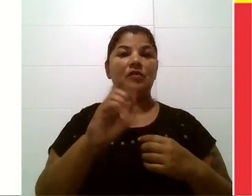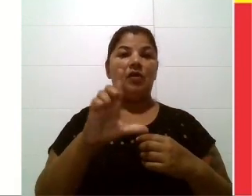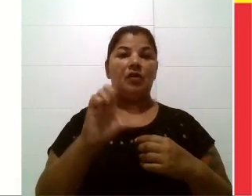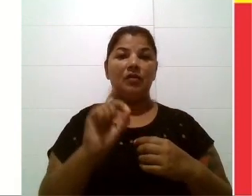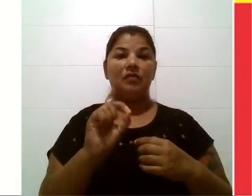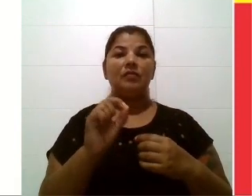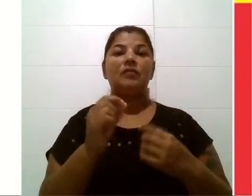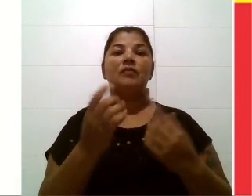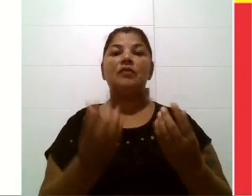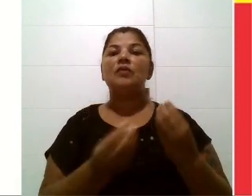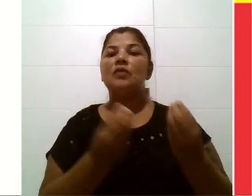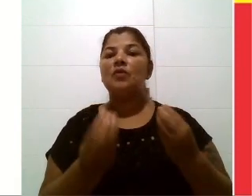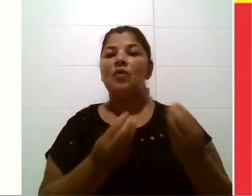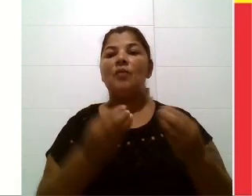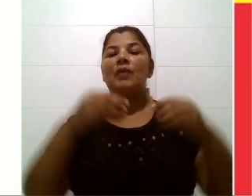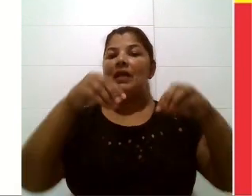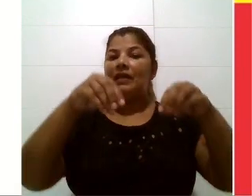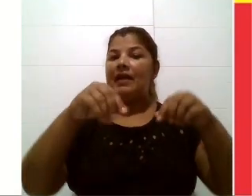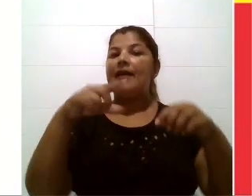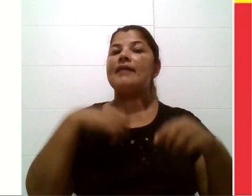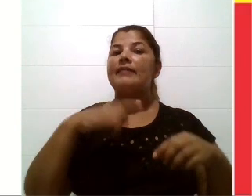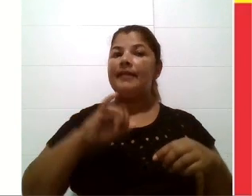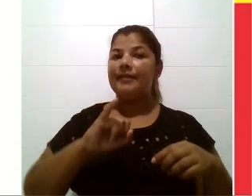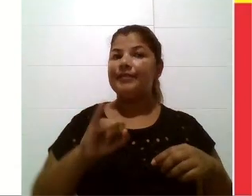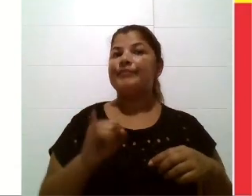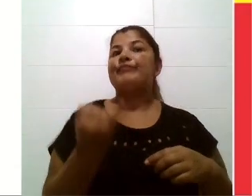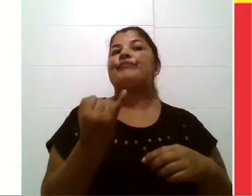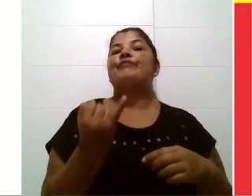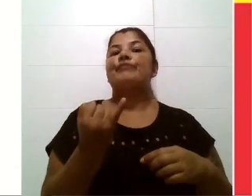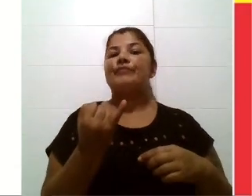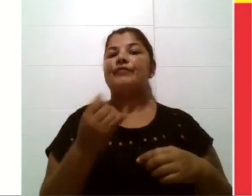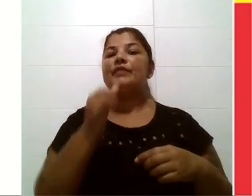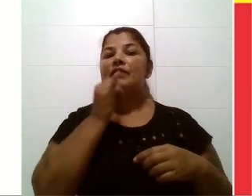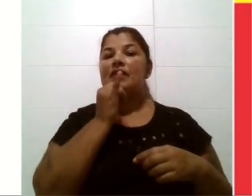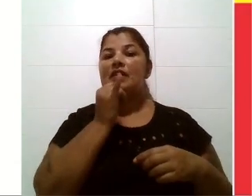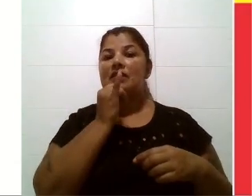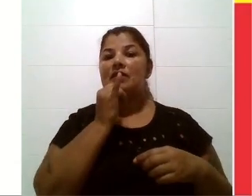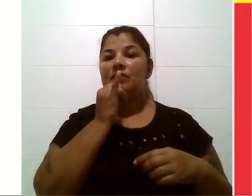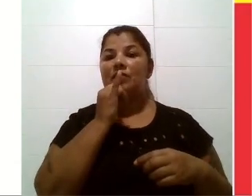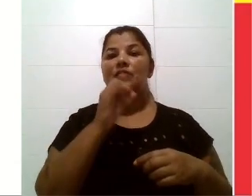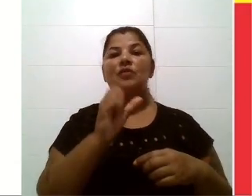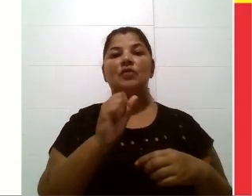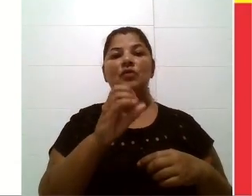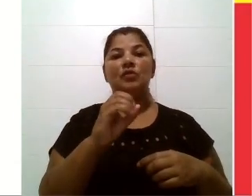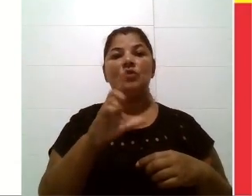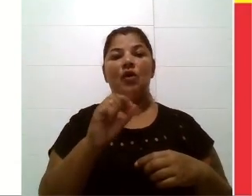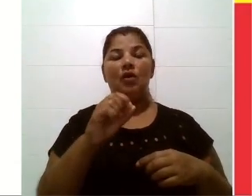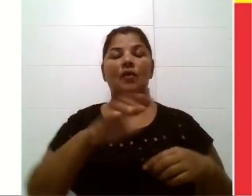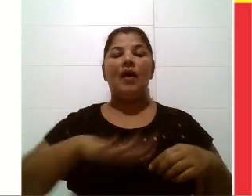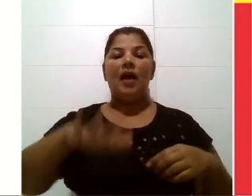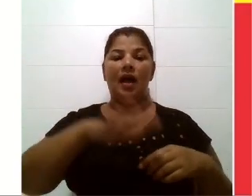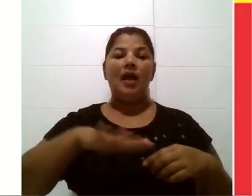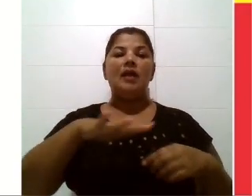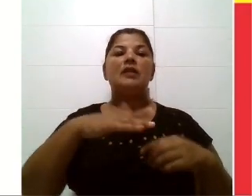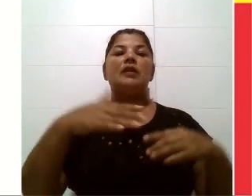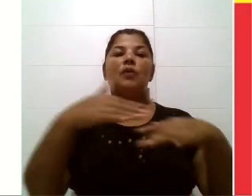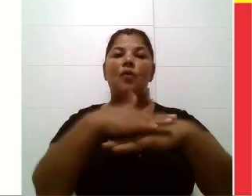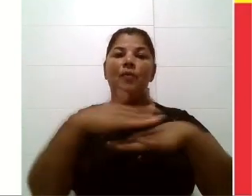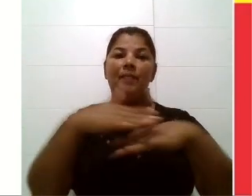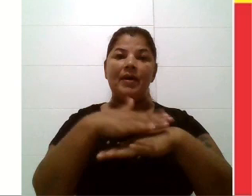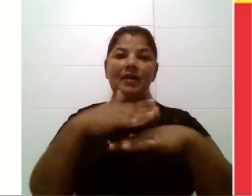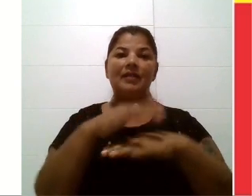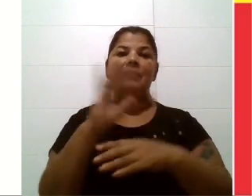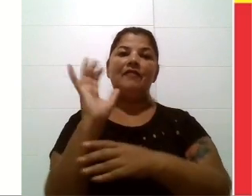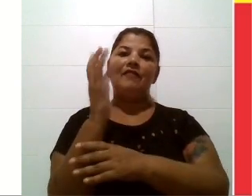seja, como a terra está sendo aproveitada. São exemplos de solo, tá? Área urbana,